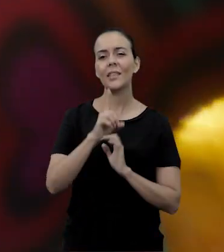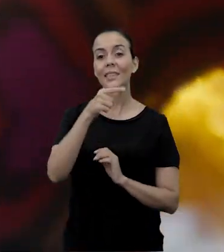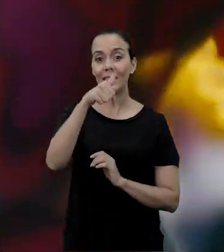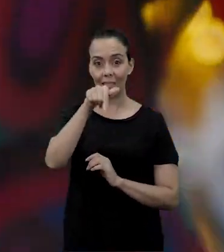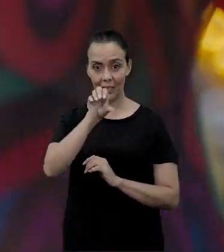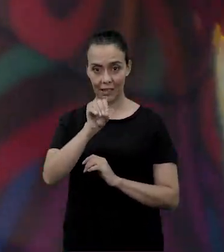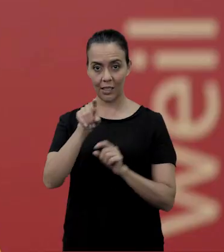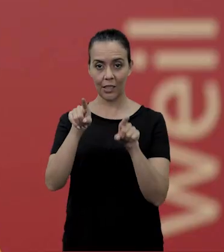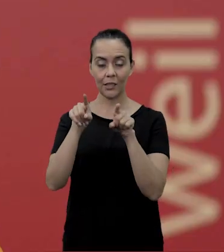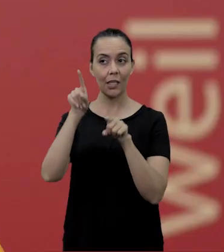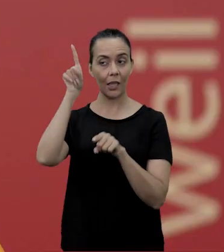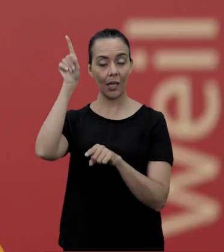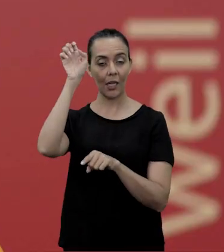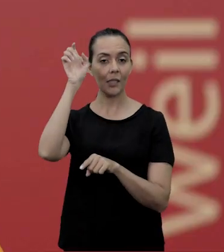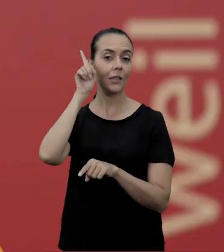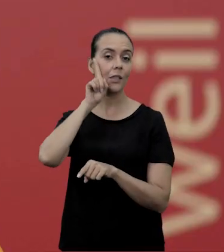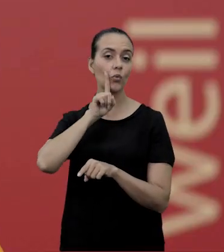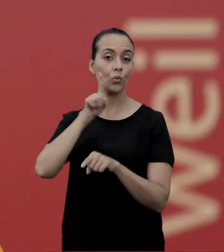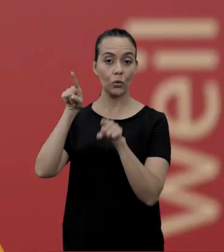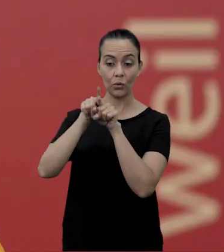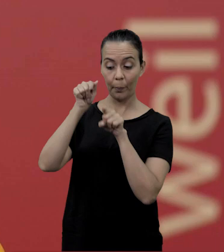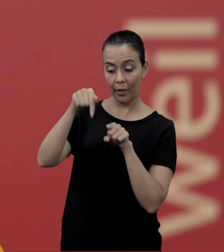70 nos Estados Unidos e no Brasil,